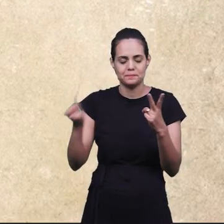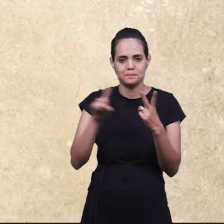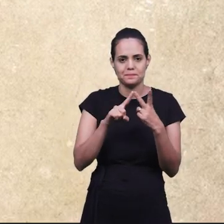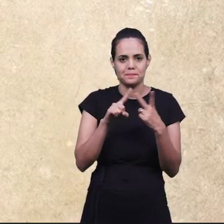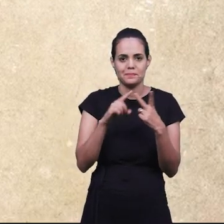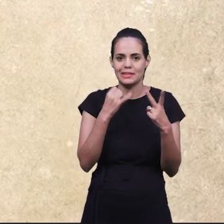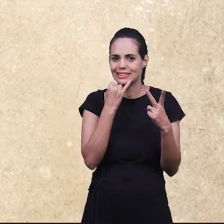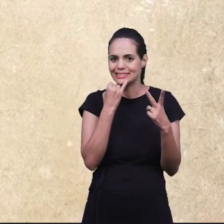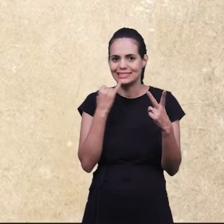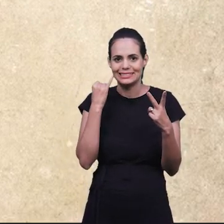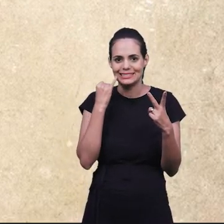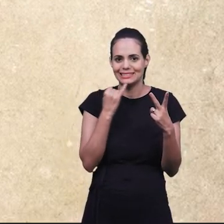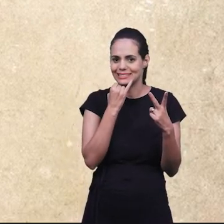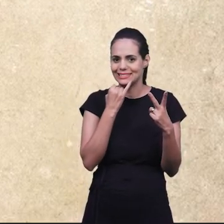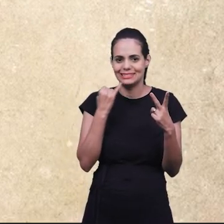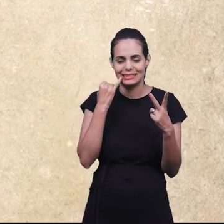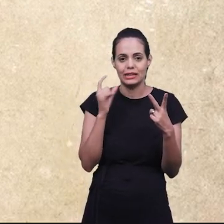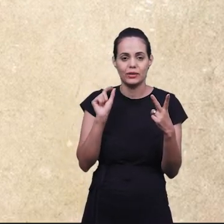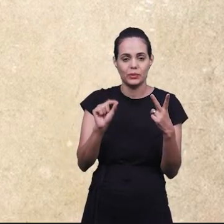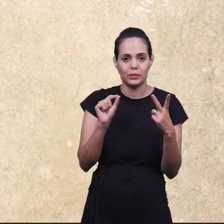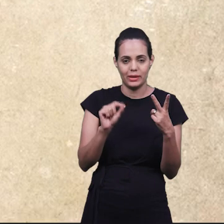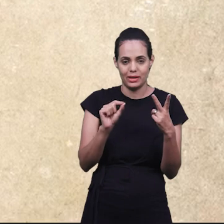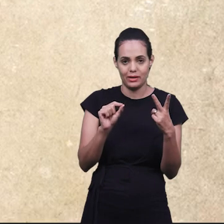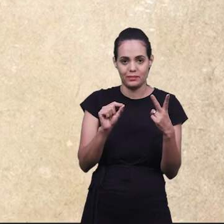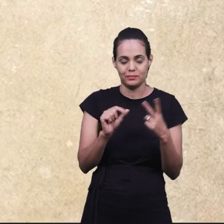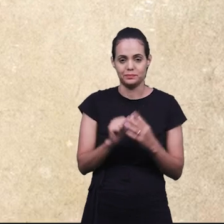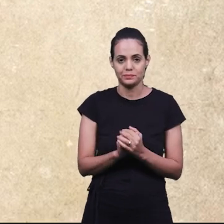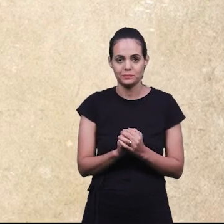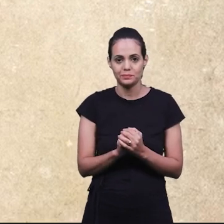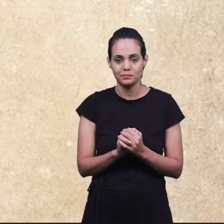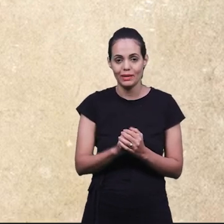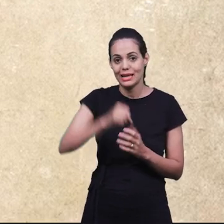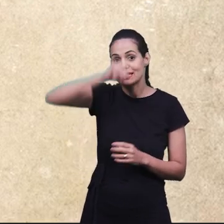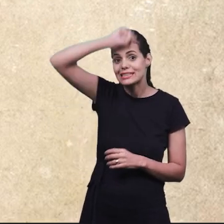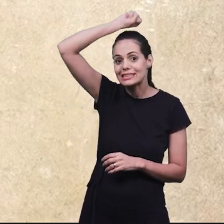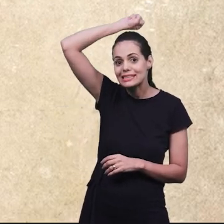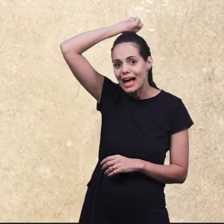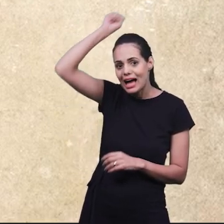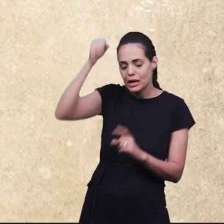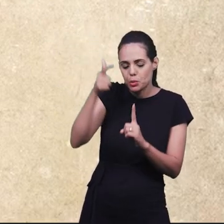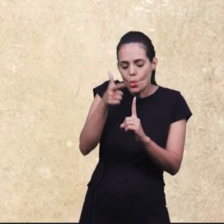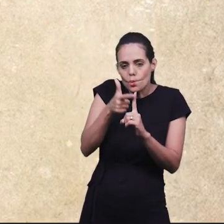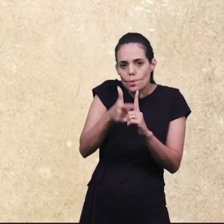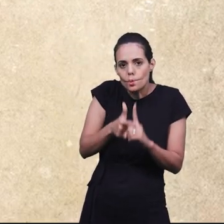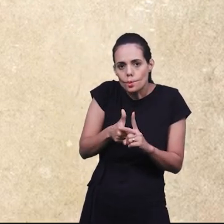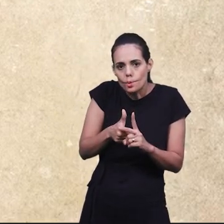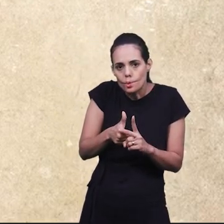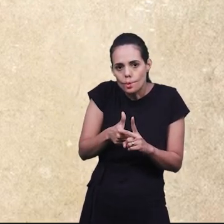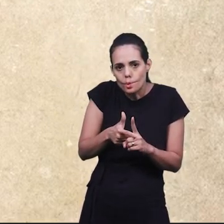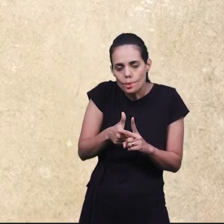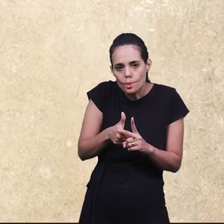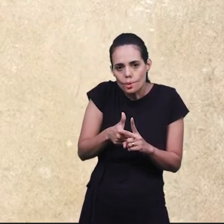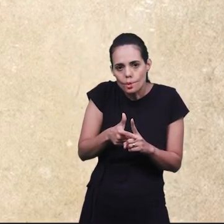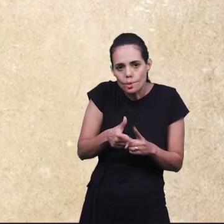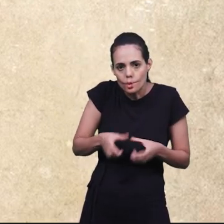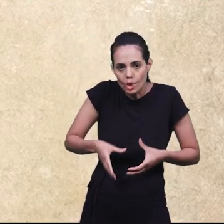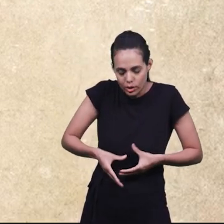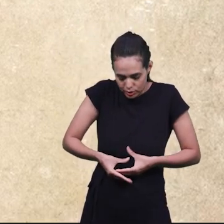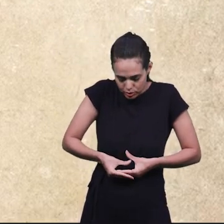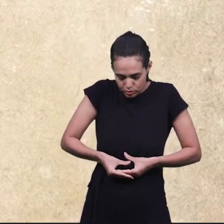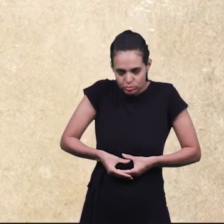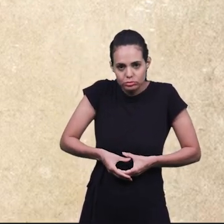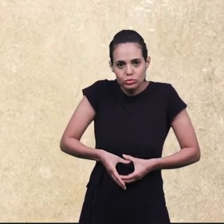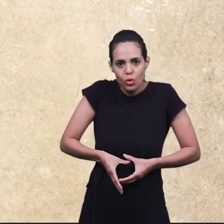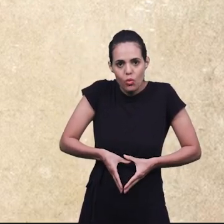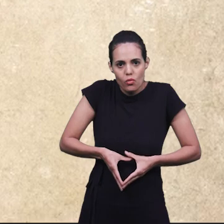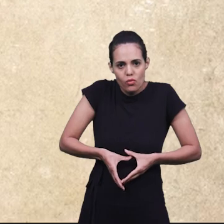Isaac não nasceu da carne, porque Sara era estéril. Ela não podia ter filhos.